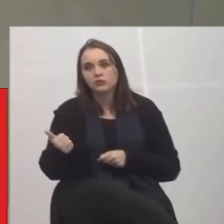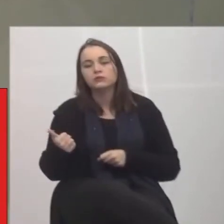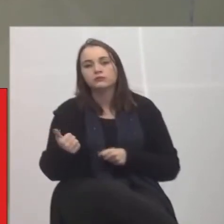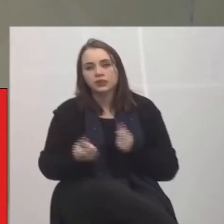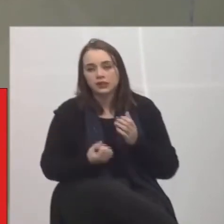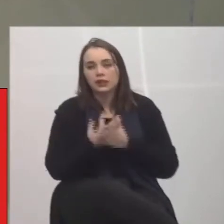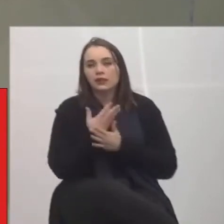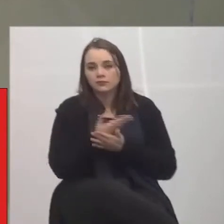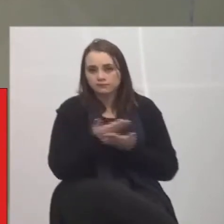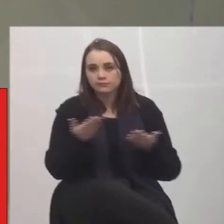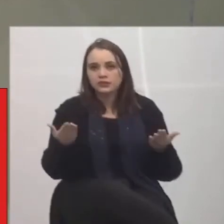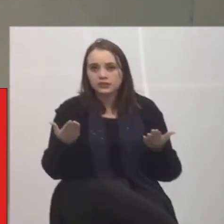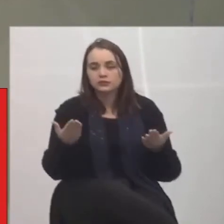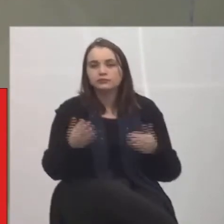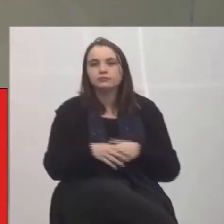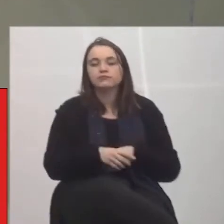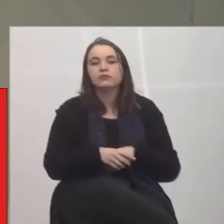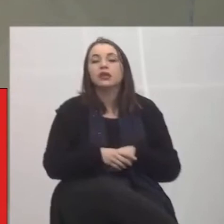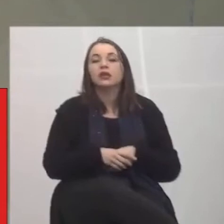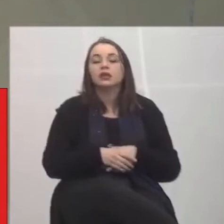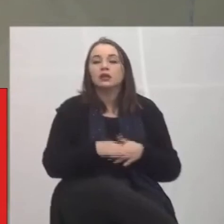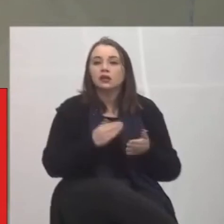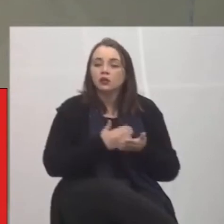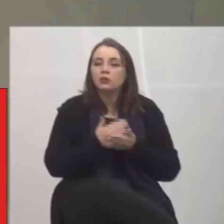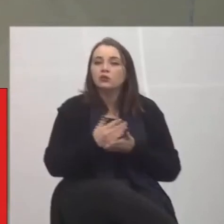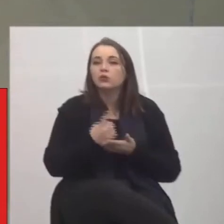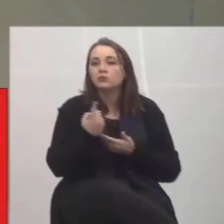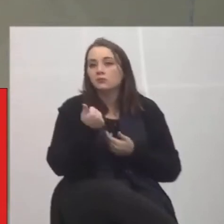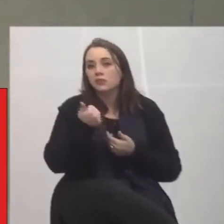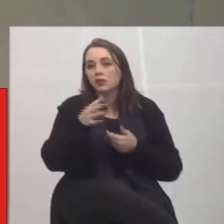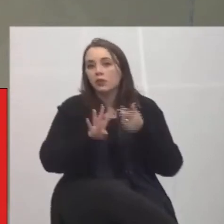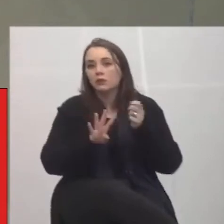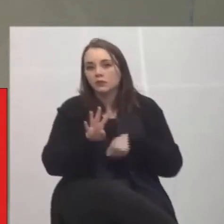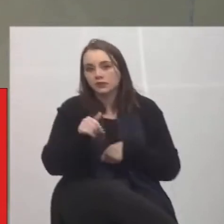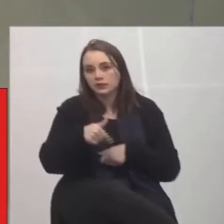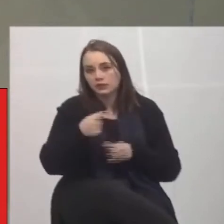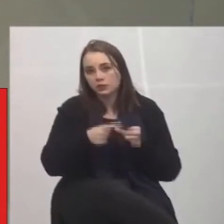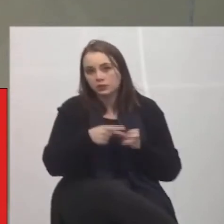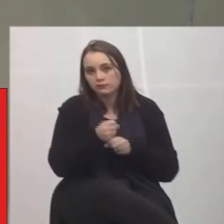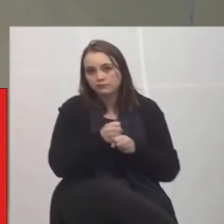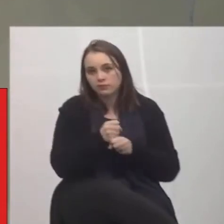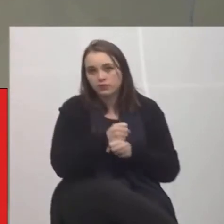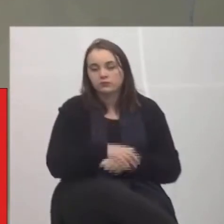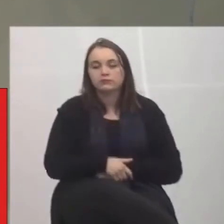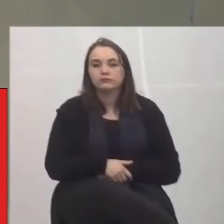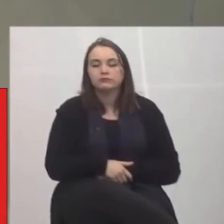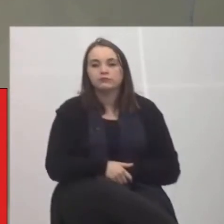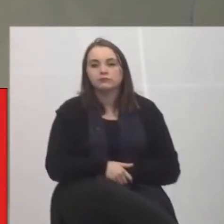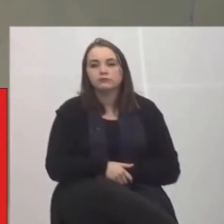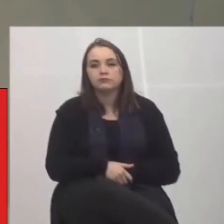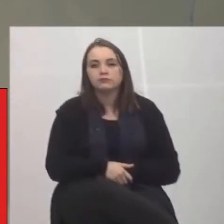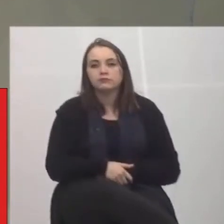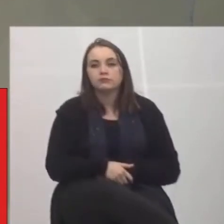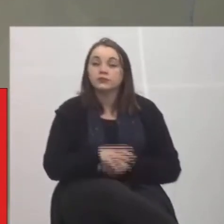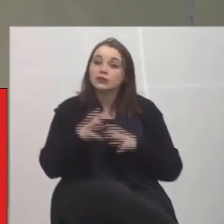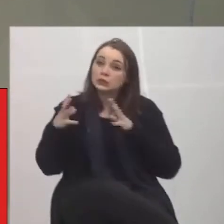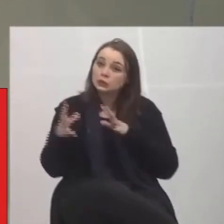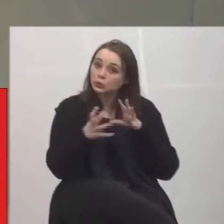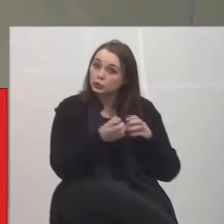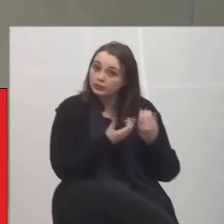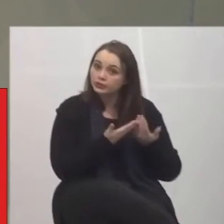2022-2025, que iniciou também no primeiro quadrimestre. Bom? É isso, então.